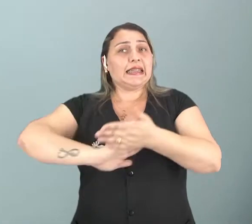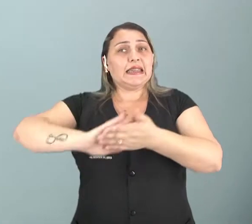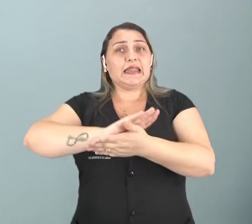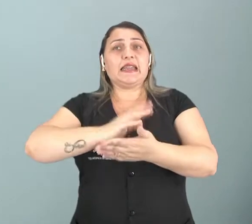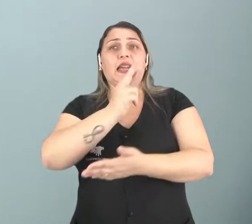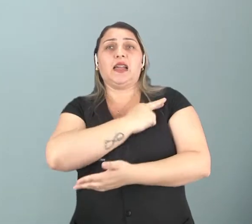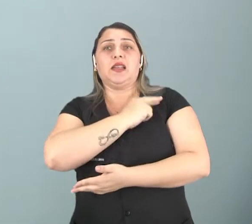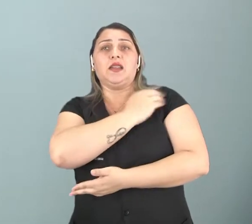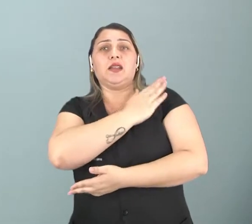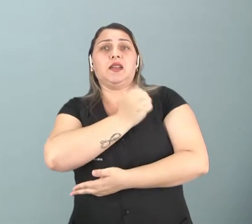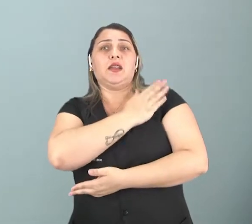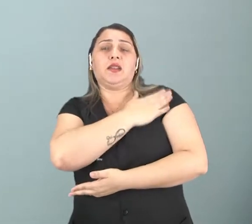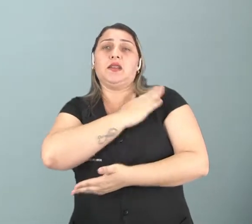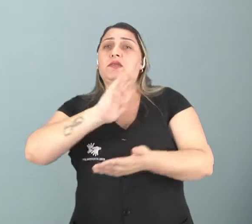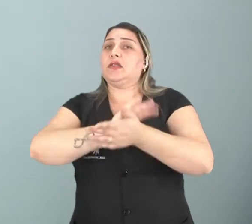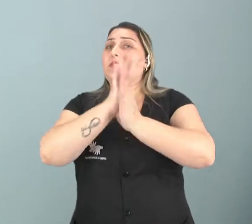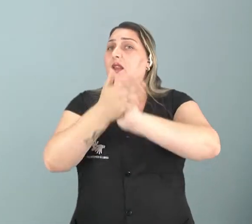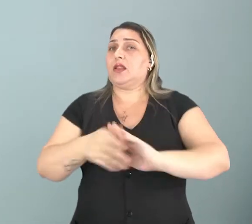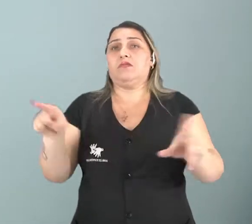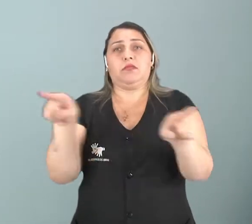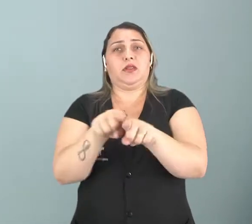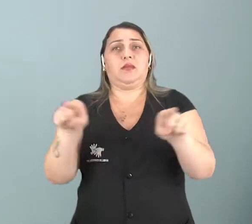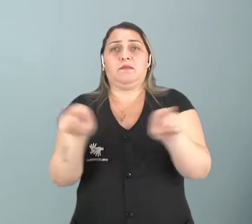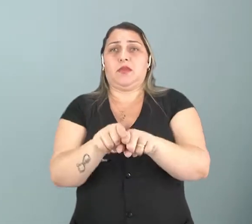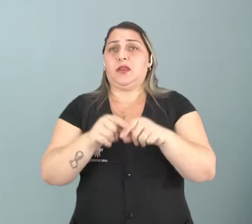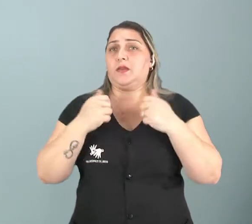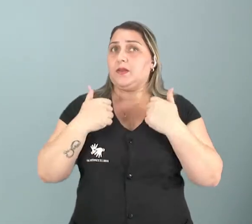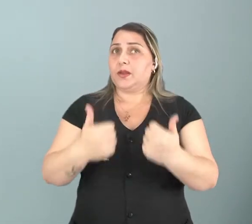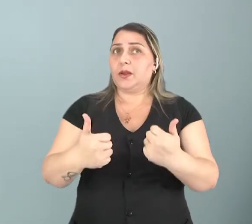nada de racismo, muito menos de discriminação.